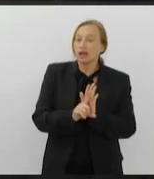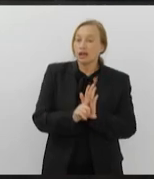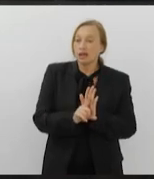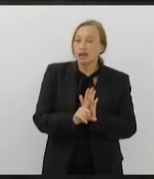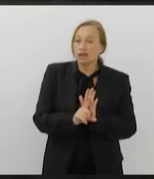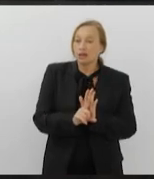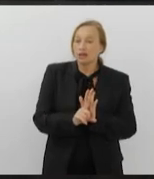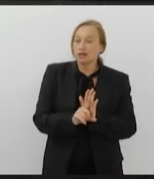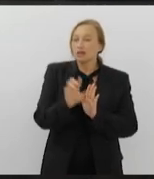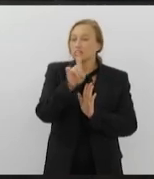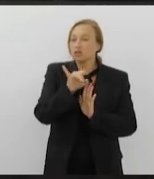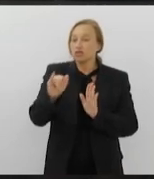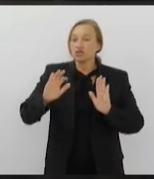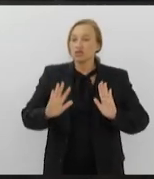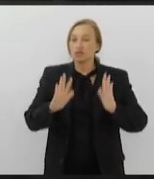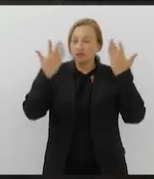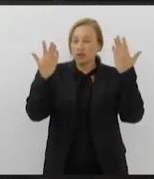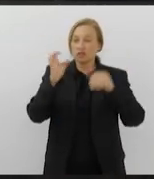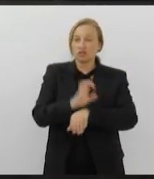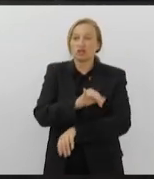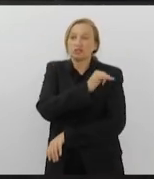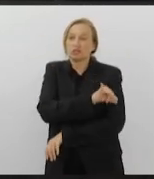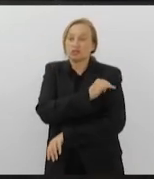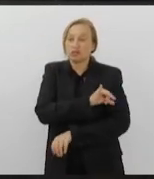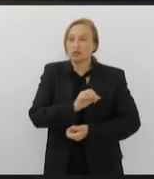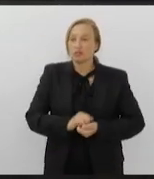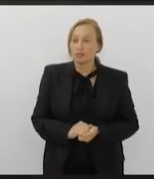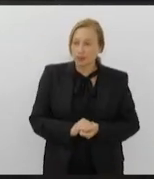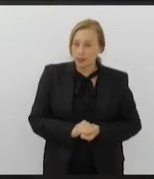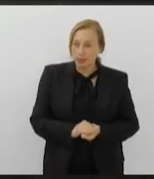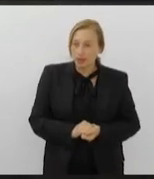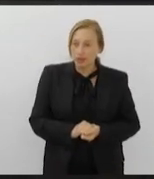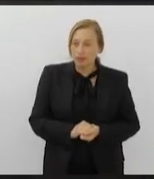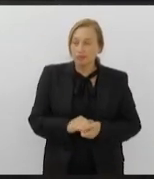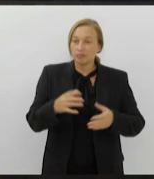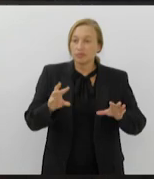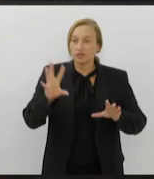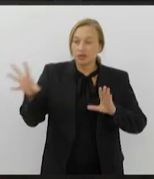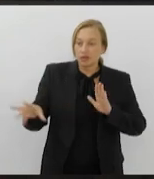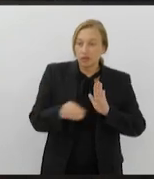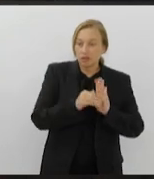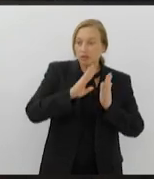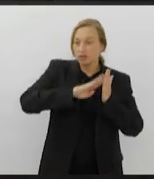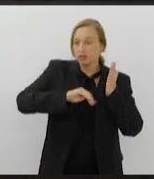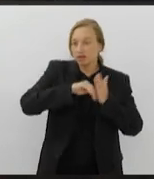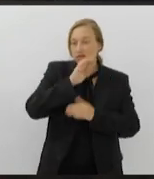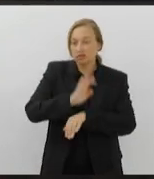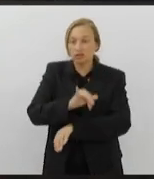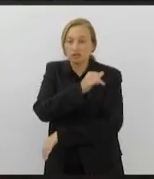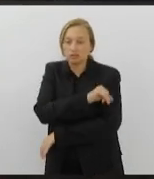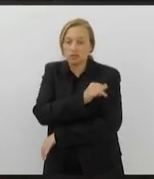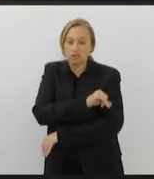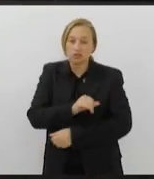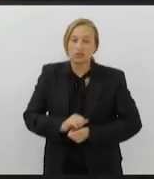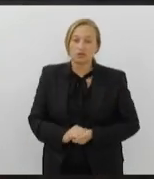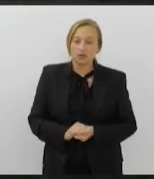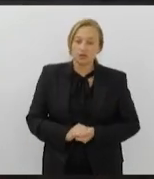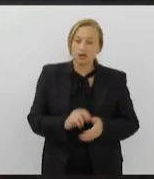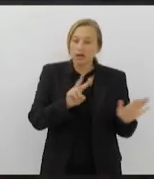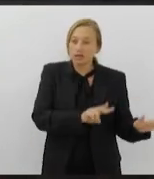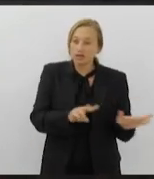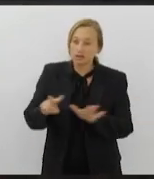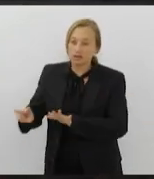às datas comemorativas no estado do Rio de Janeiro, para incluir no calendário oficial do estado do Rio de Janeiro a